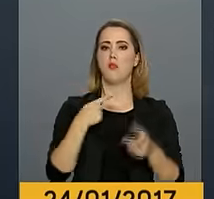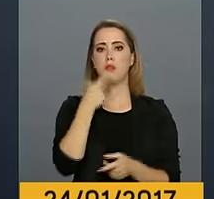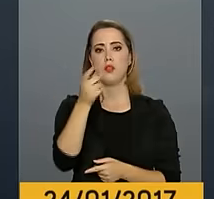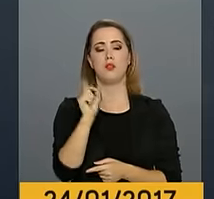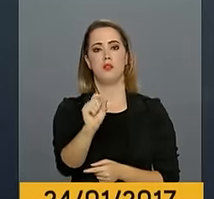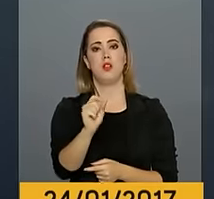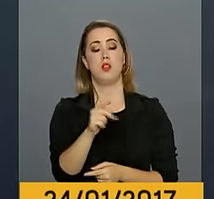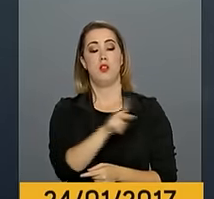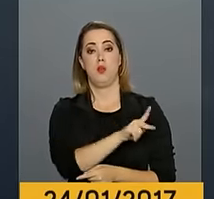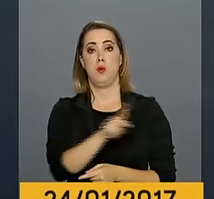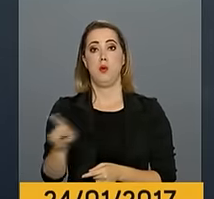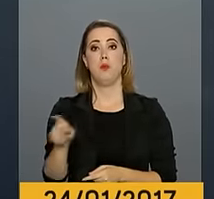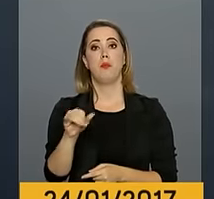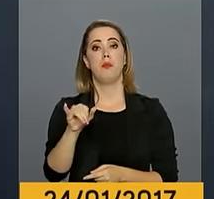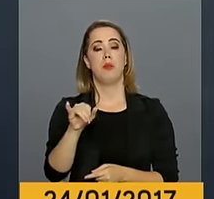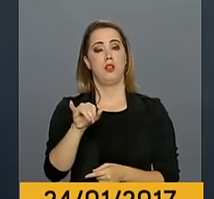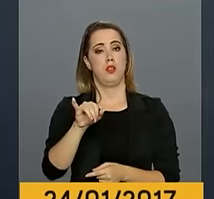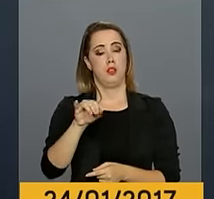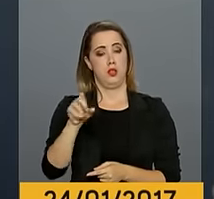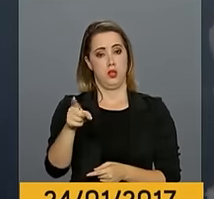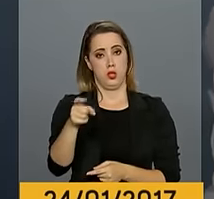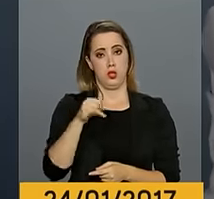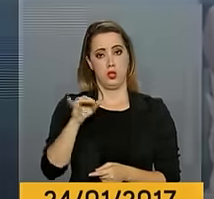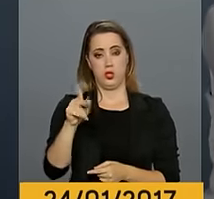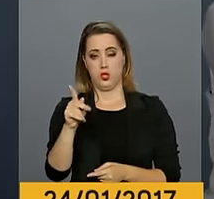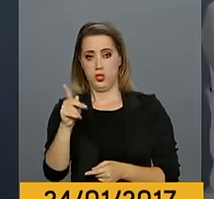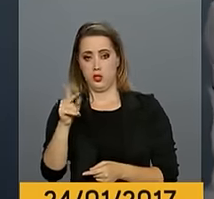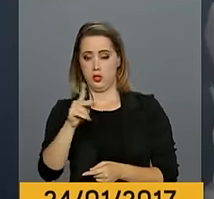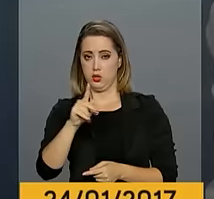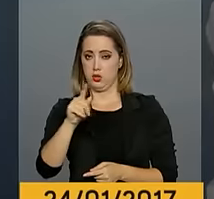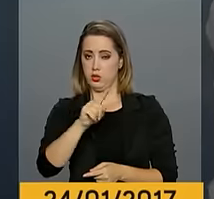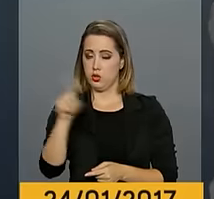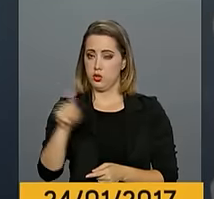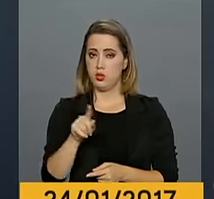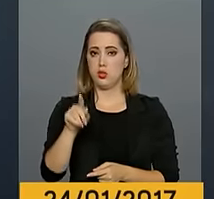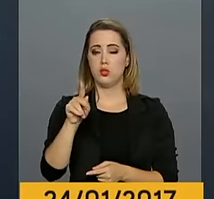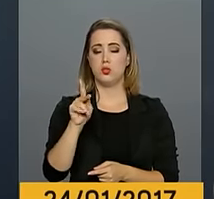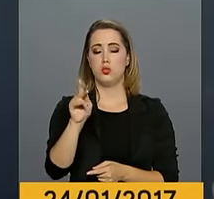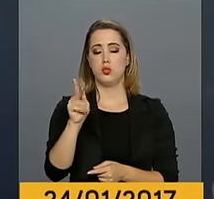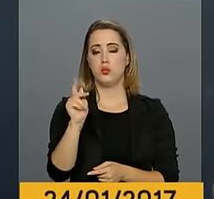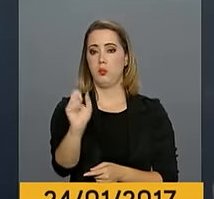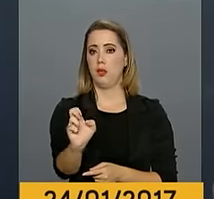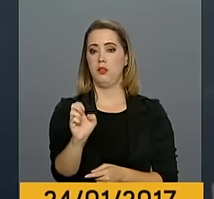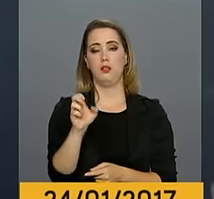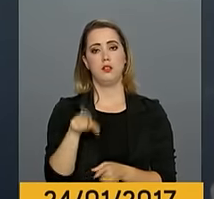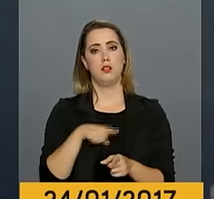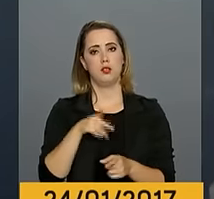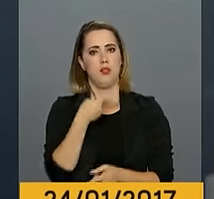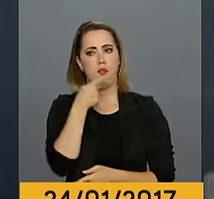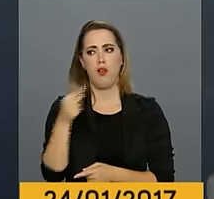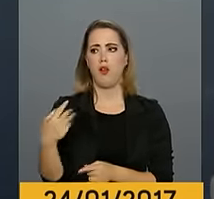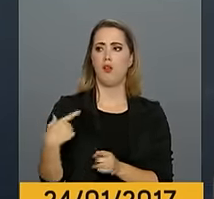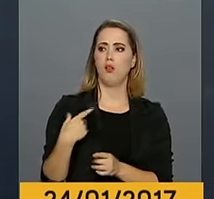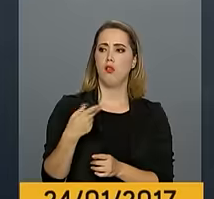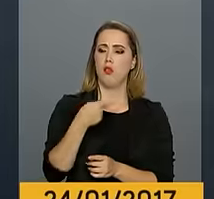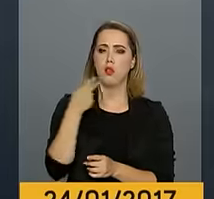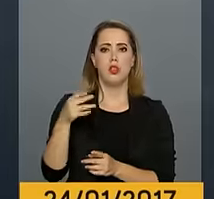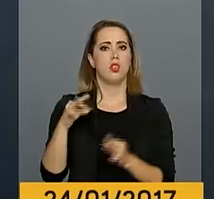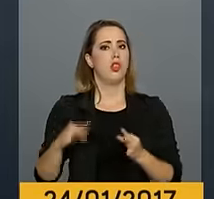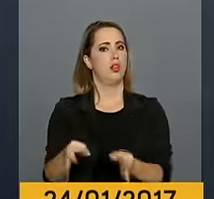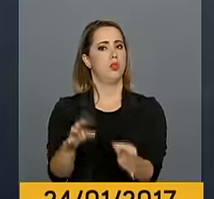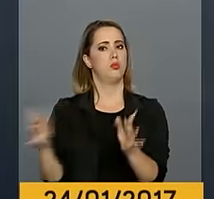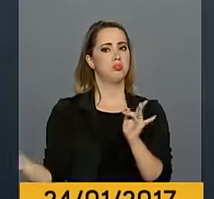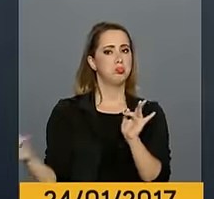Xi Jinping, que de fato fez aquela observação, eu vejo que este setor é um setor que tem uma